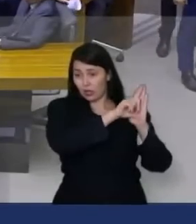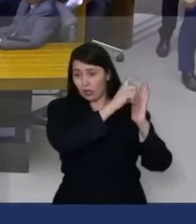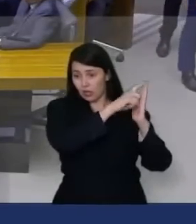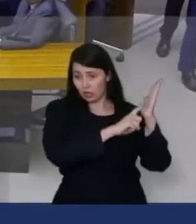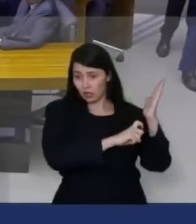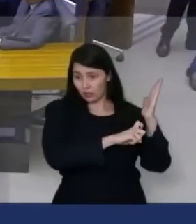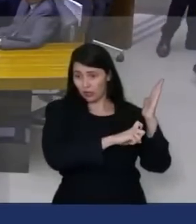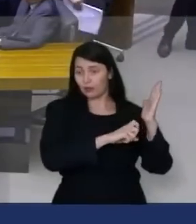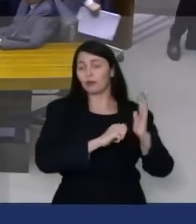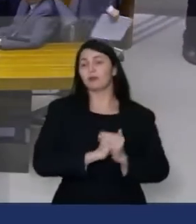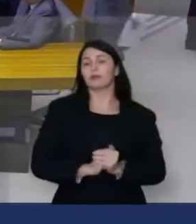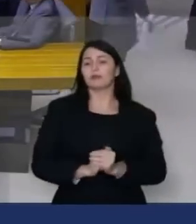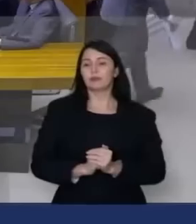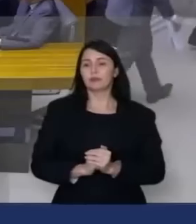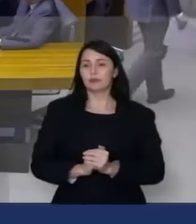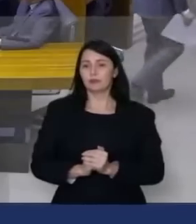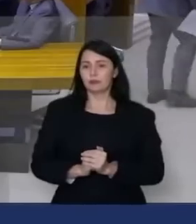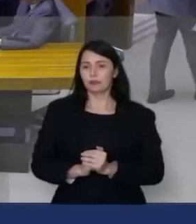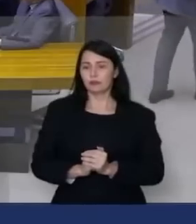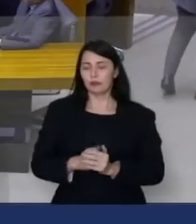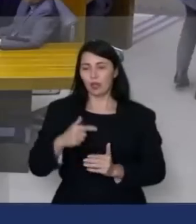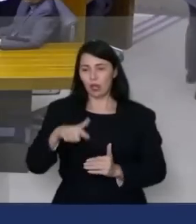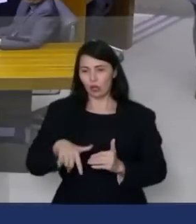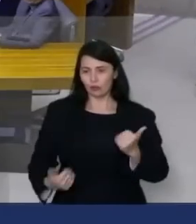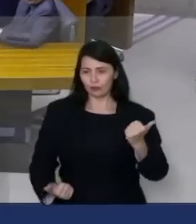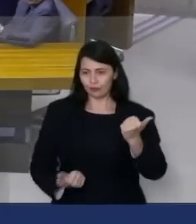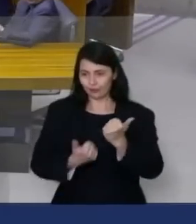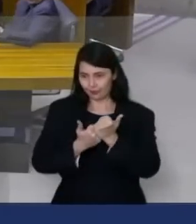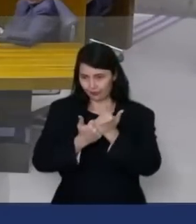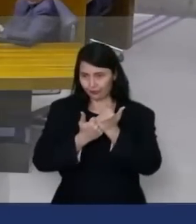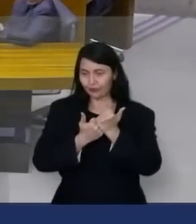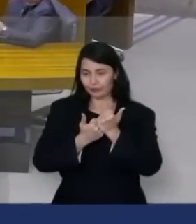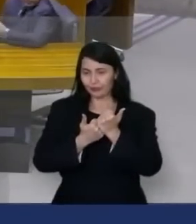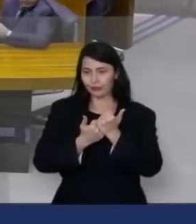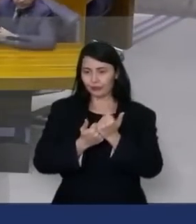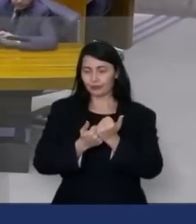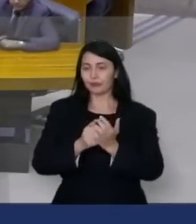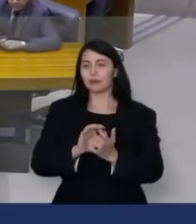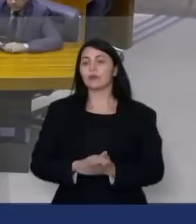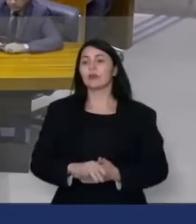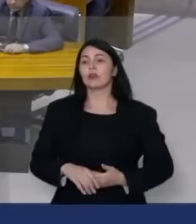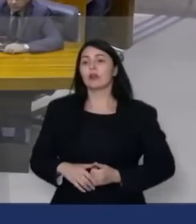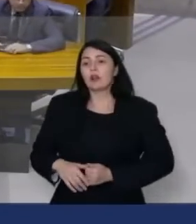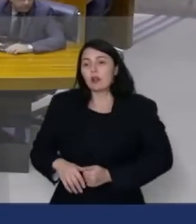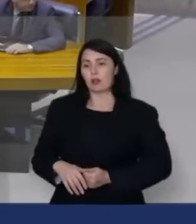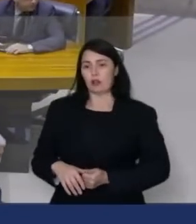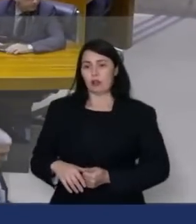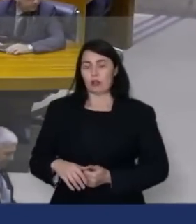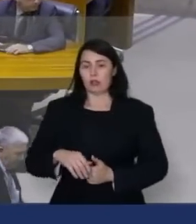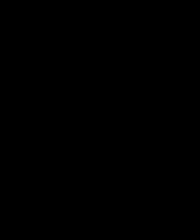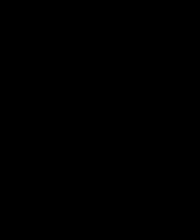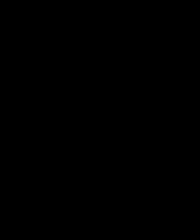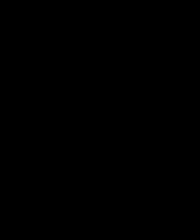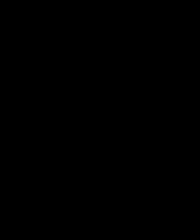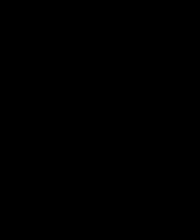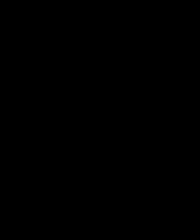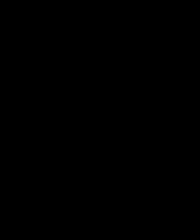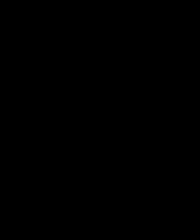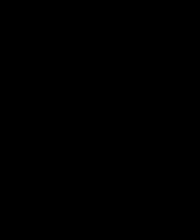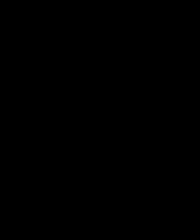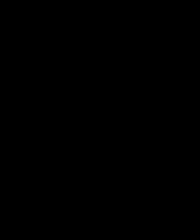da sessão agora, o primeiro vice-presidente da Câmara, deputado Marcos Pereira, do Republicanos de São Paulo. No âmbito do